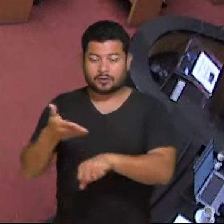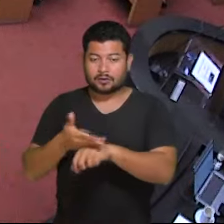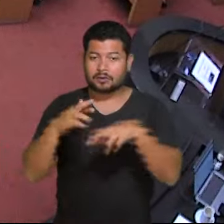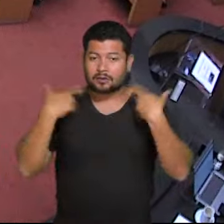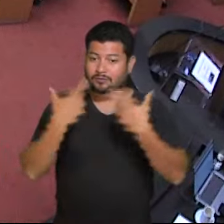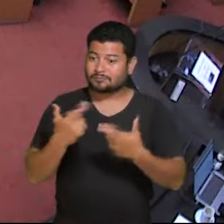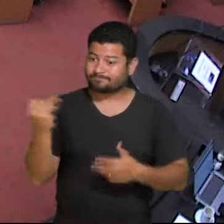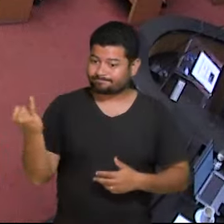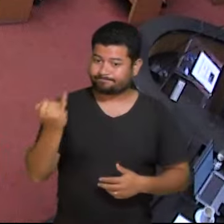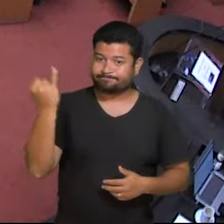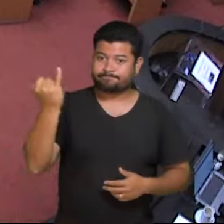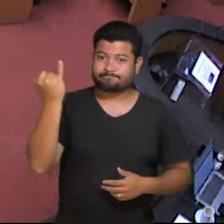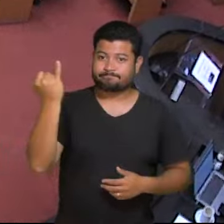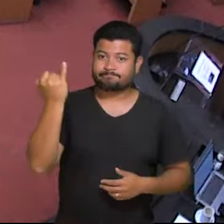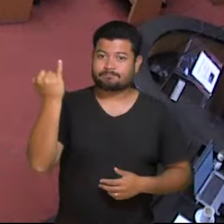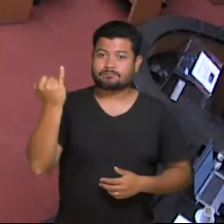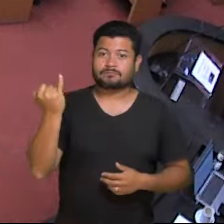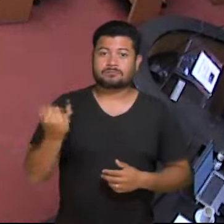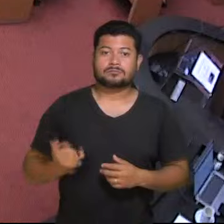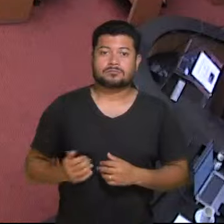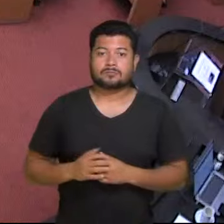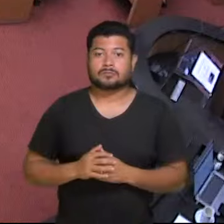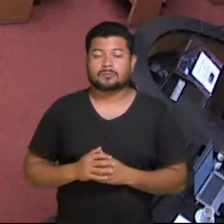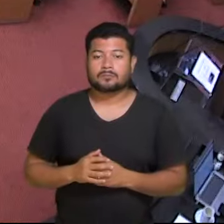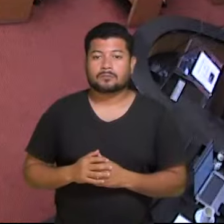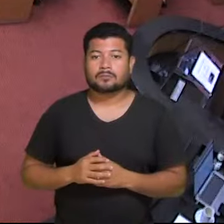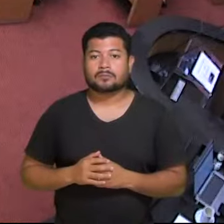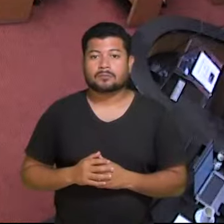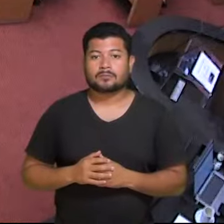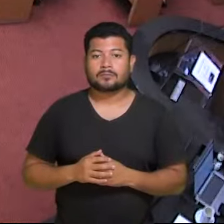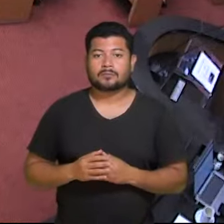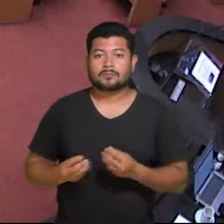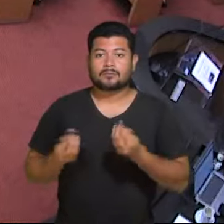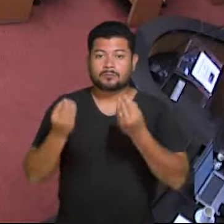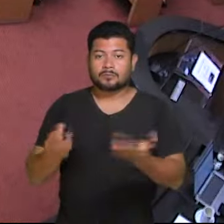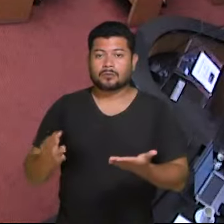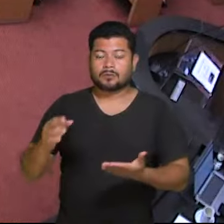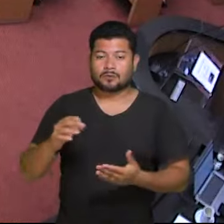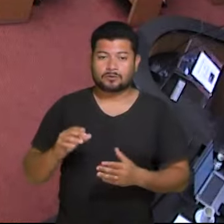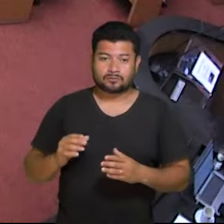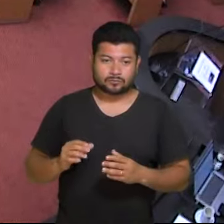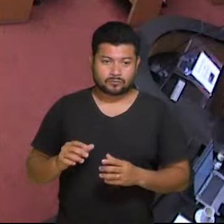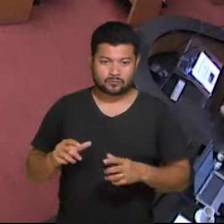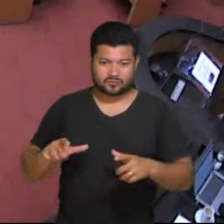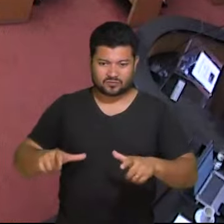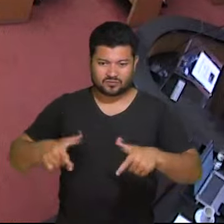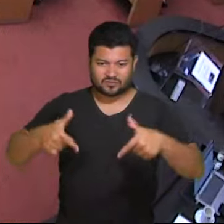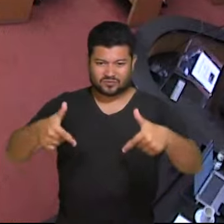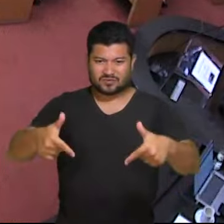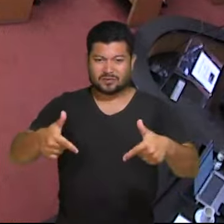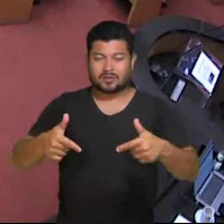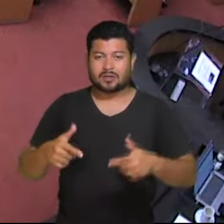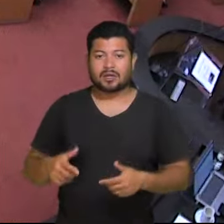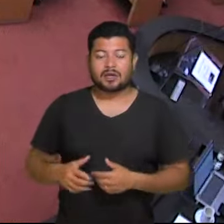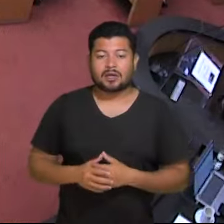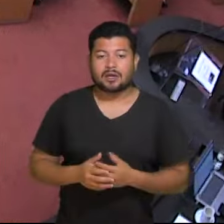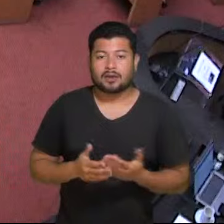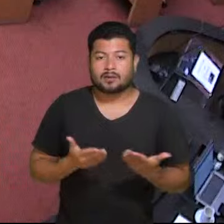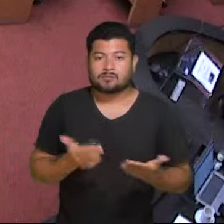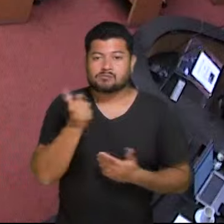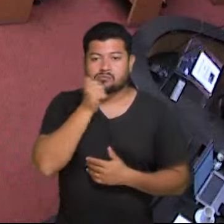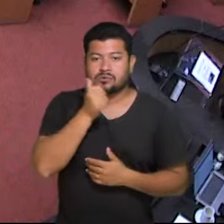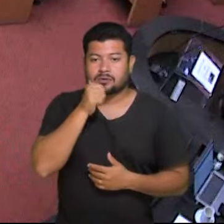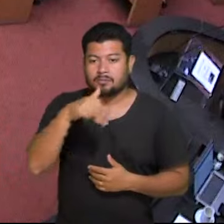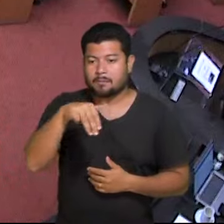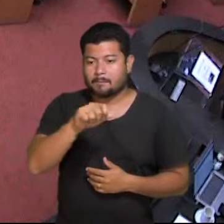reunião que concedeu o título de cidadã honorária para Maria Aparecida Borghetti, a